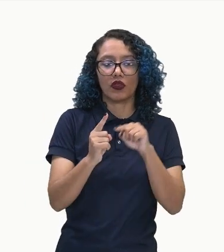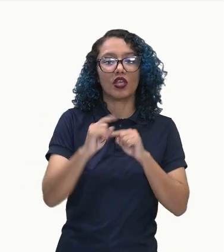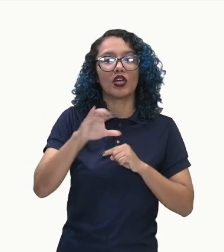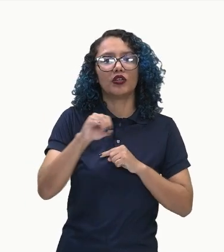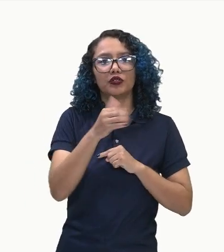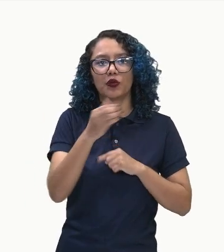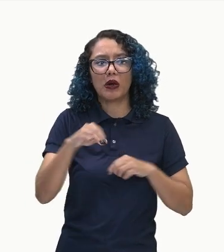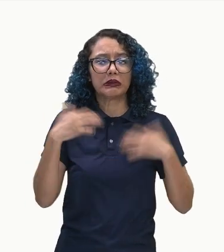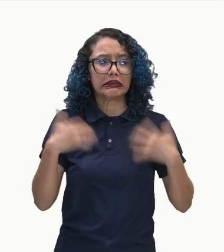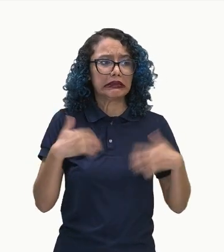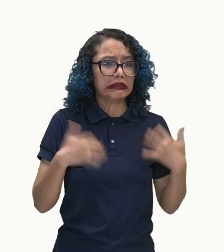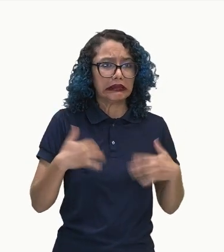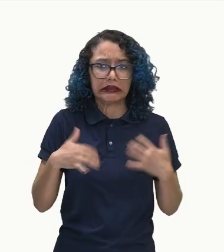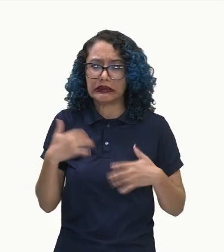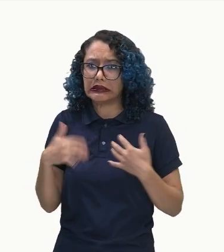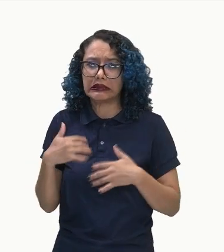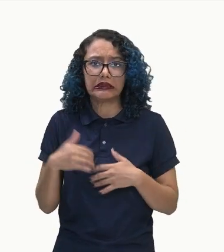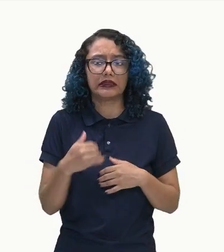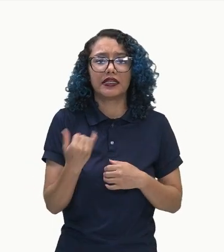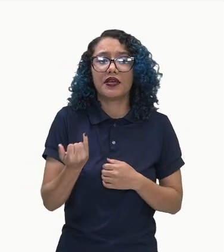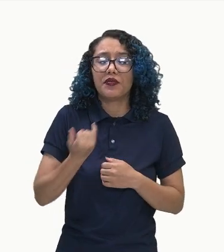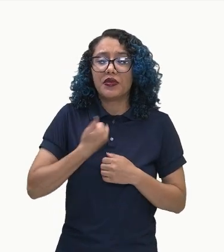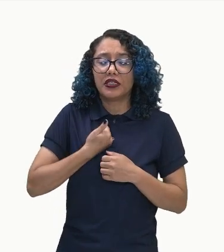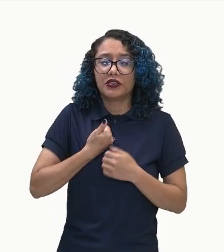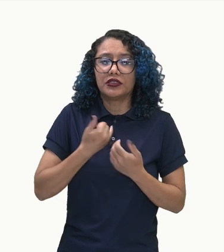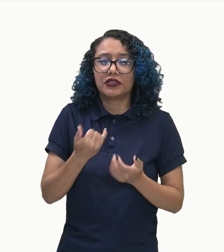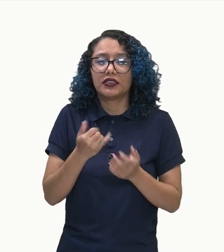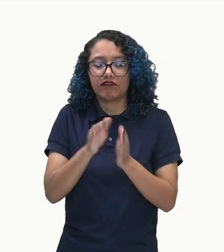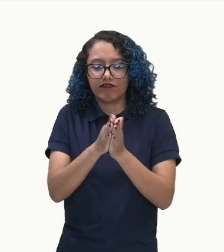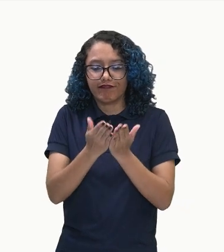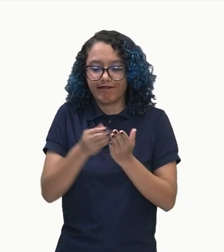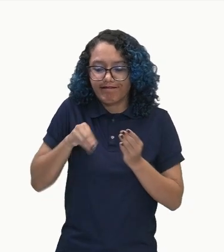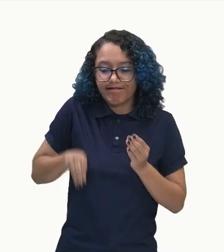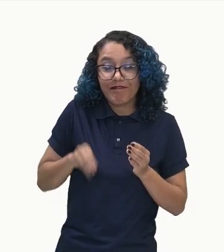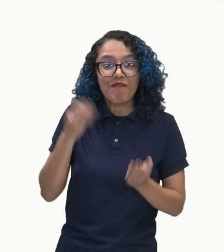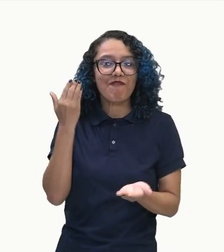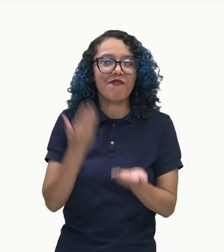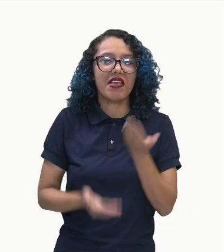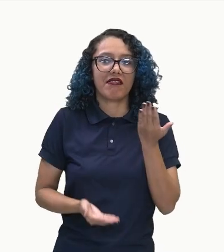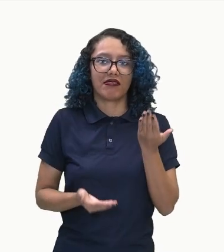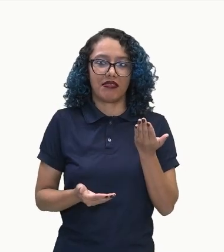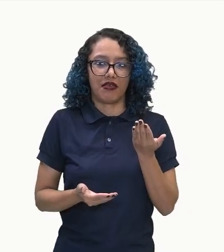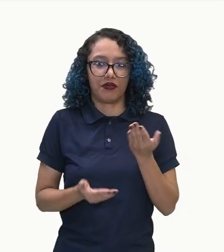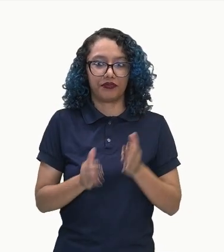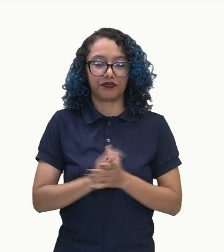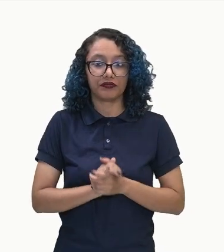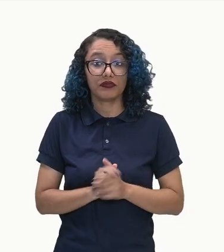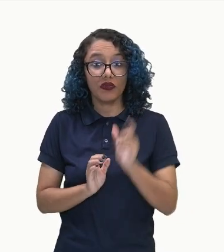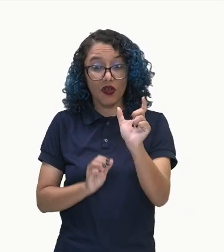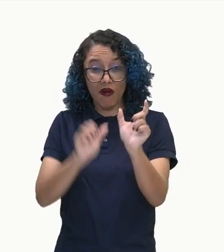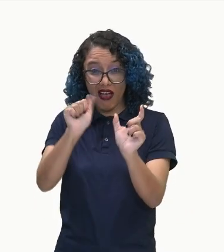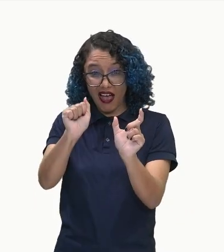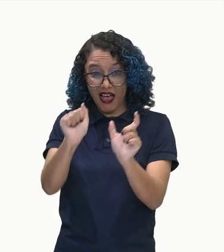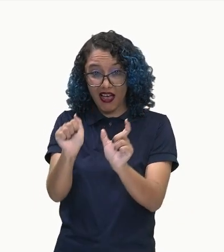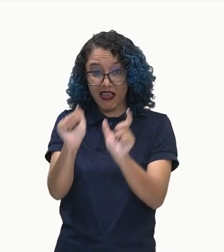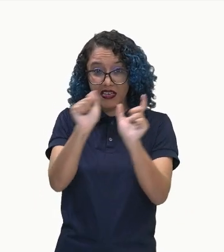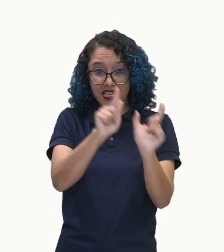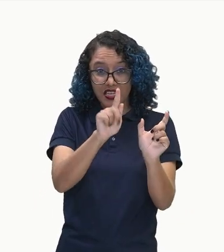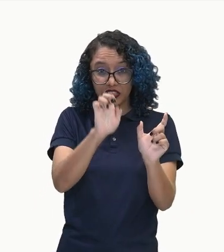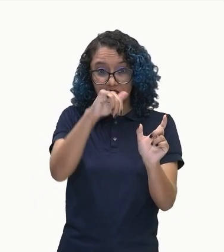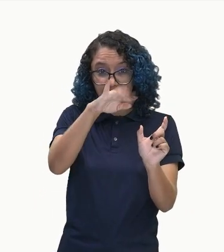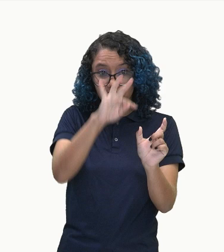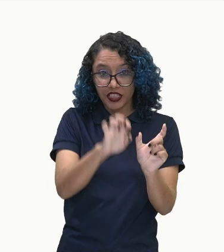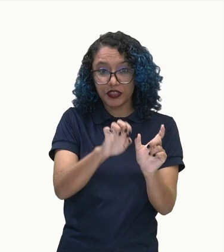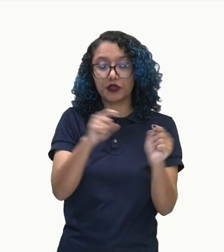todo afobado, dizendo que tinha perdido a carteira. A gente procurou, olha a gente aí, isso é uma linguagem coloquial, tá,